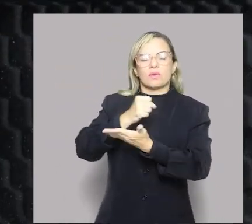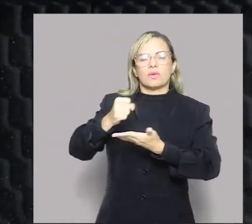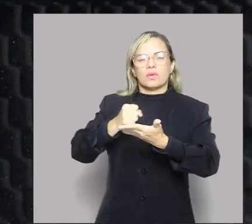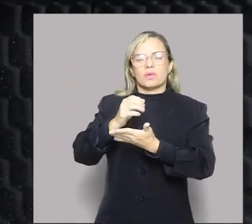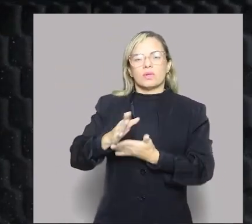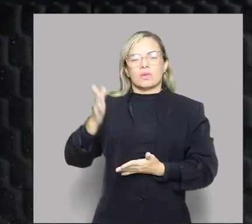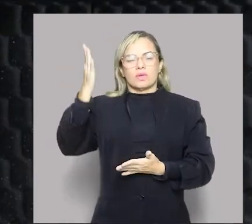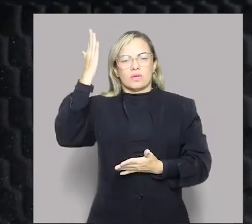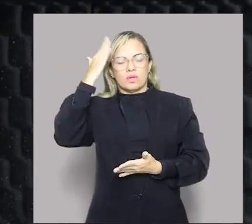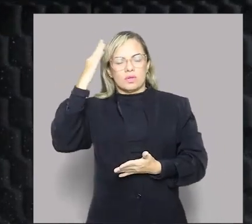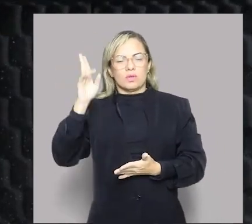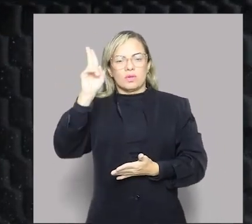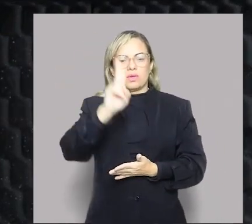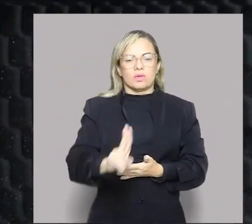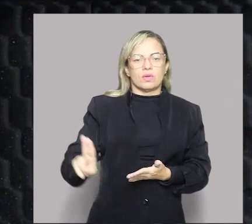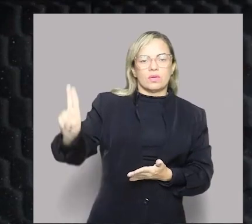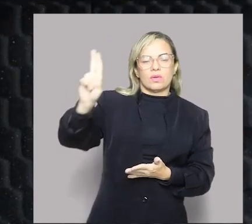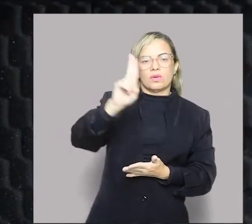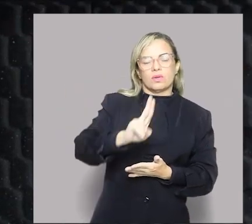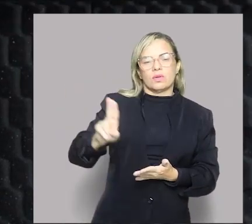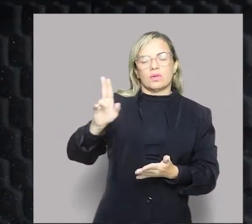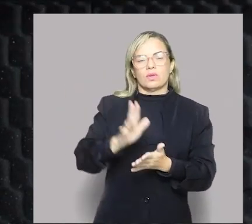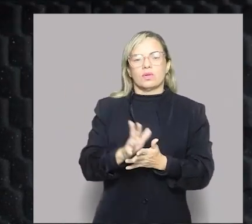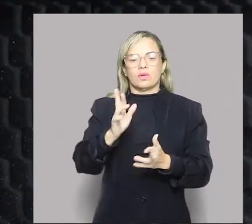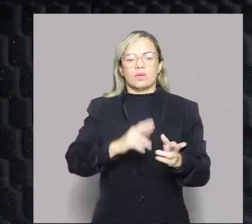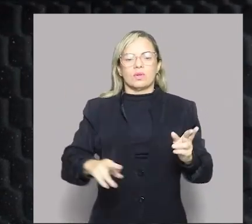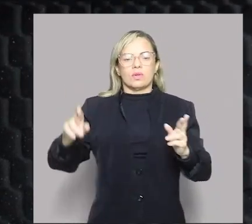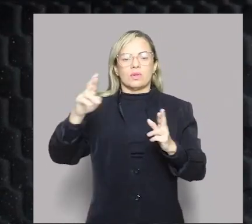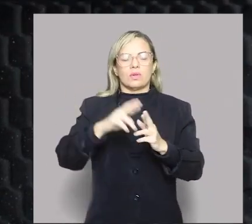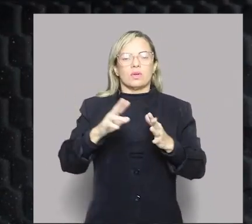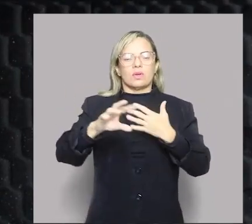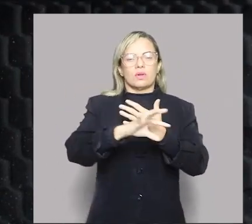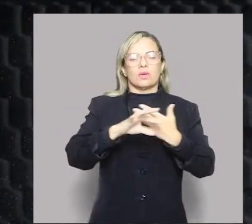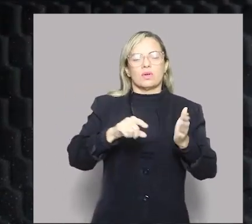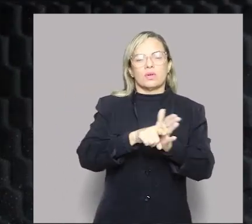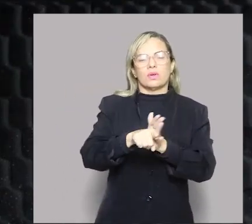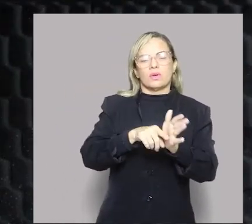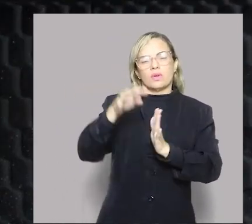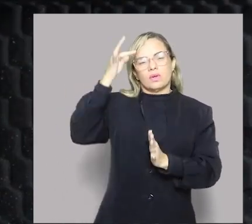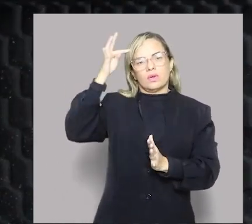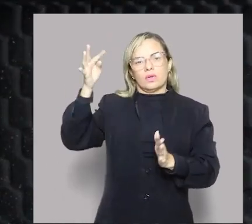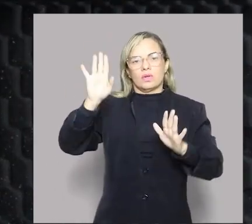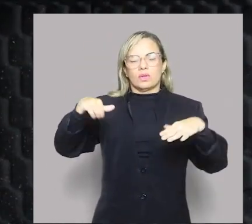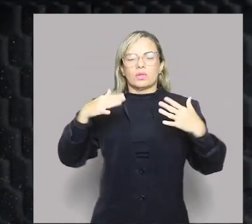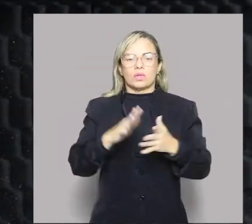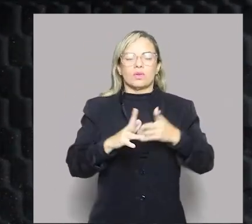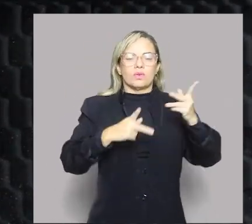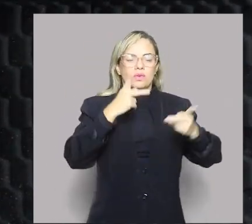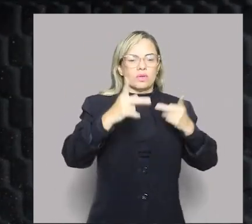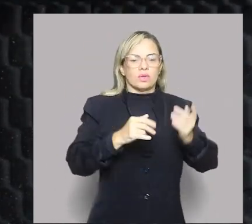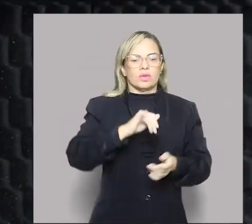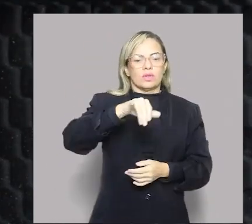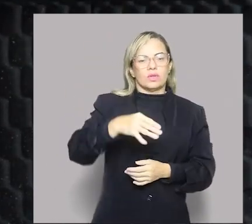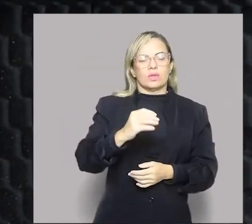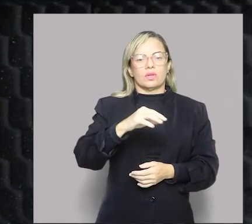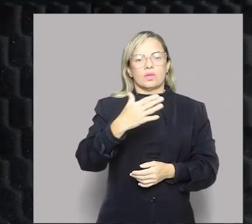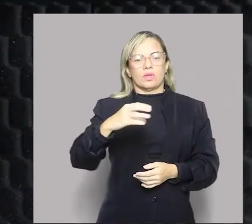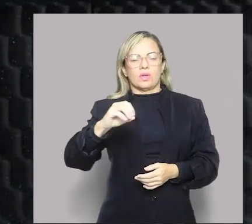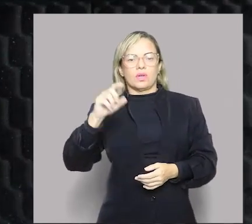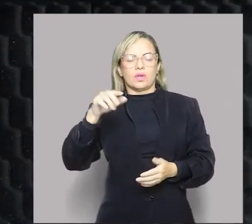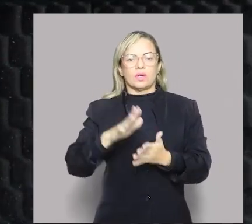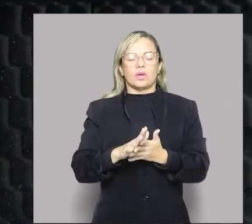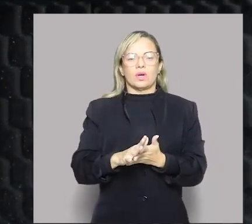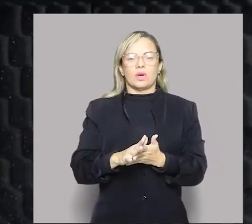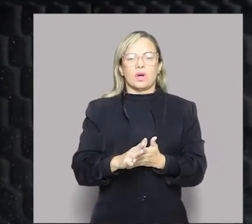é a utilização de referências de legitimação. Se eu digo, por exemplo, que João é bonito, isso é uma hipótese, isso